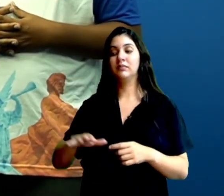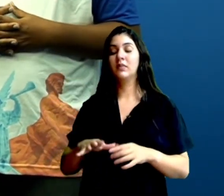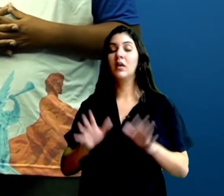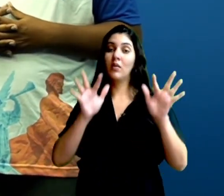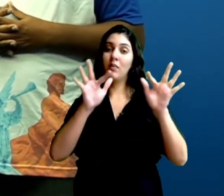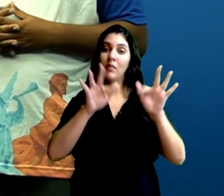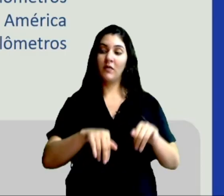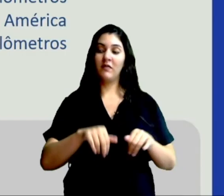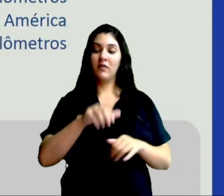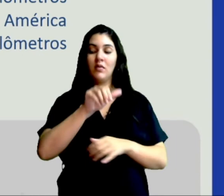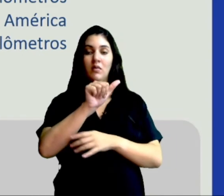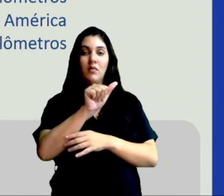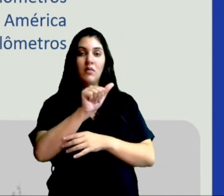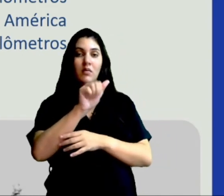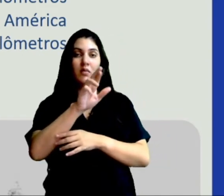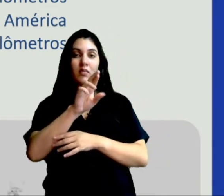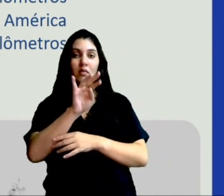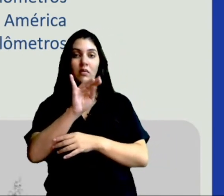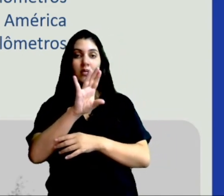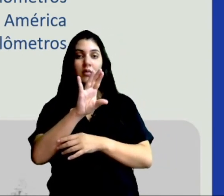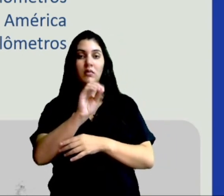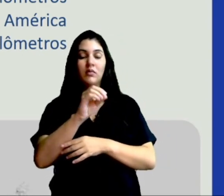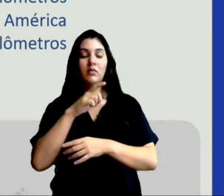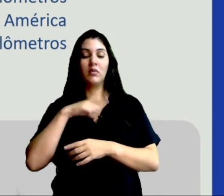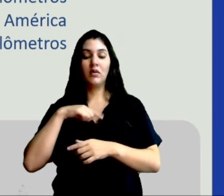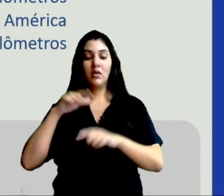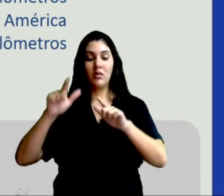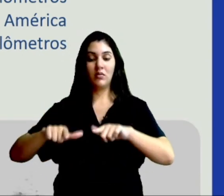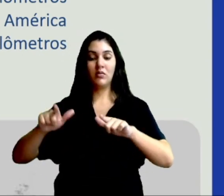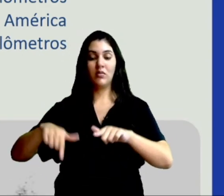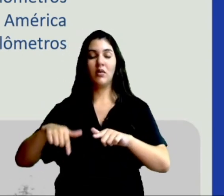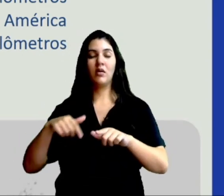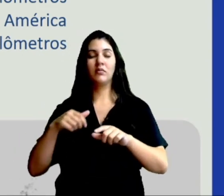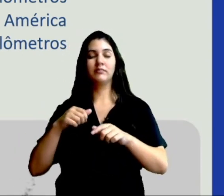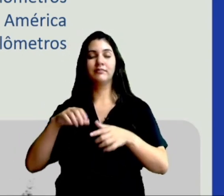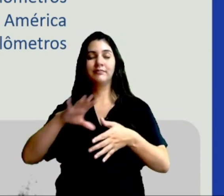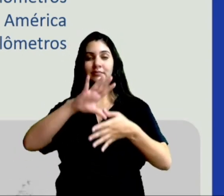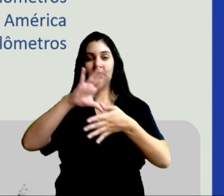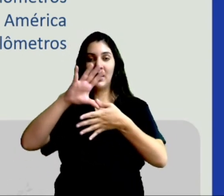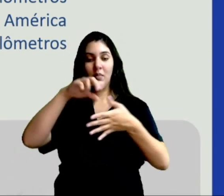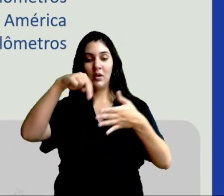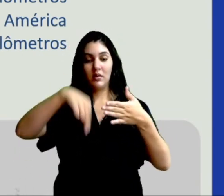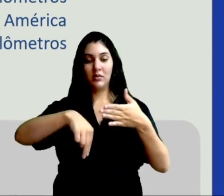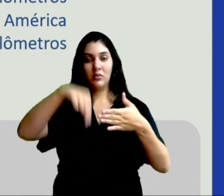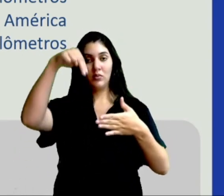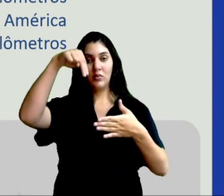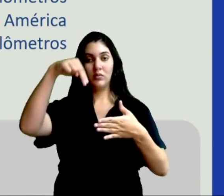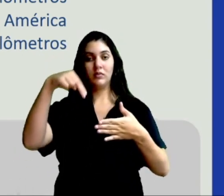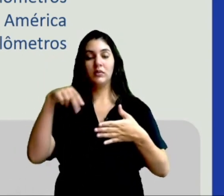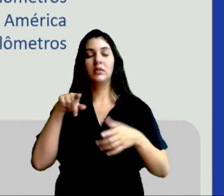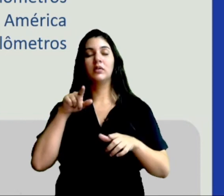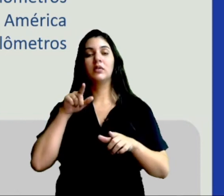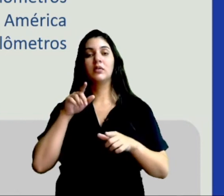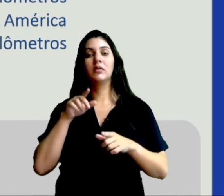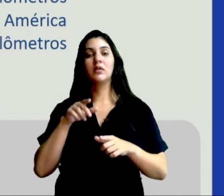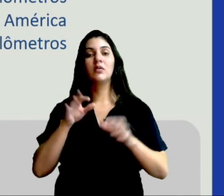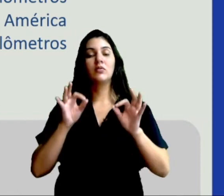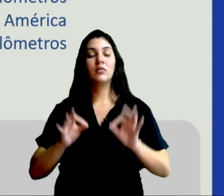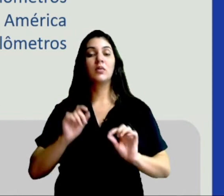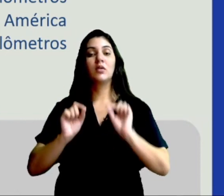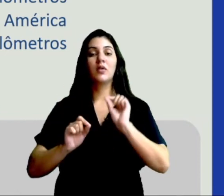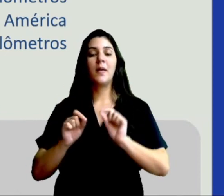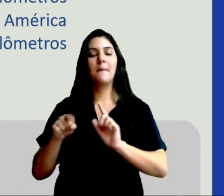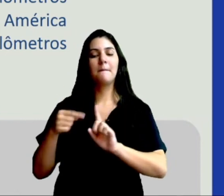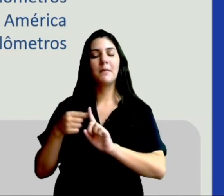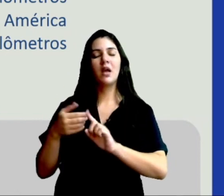por fim o Ártico. O Ártico compreende as terras setentrionais da América do Norte. Setentrional quer dizer justamente a que está mais ao